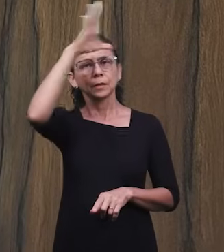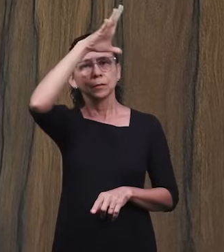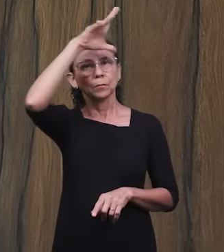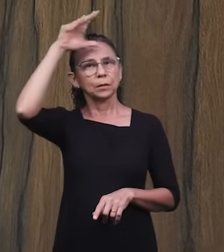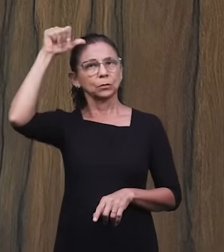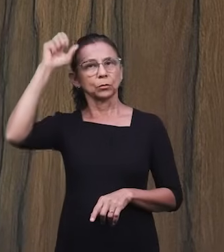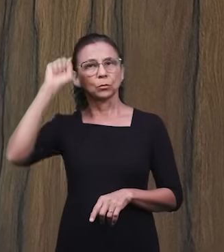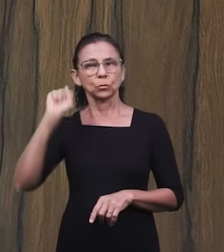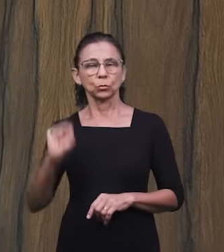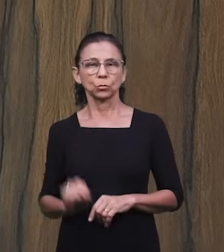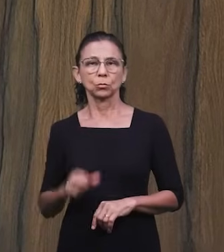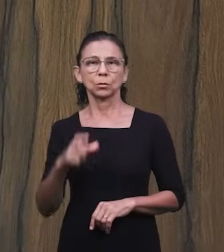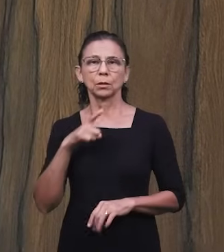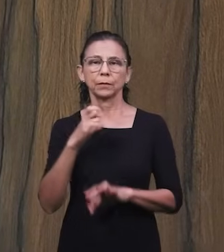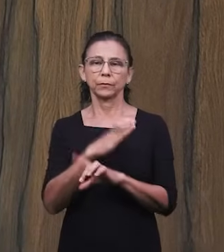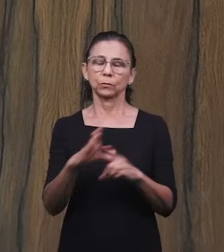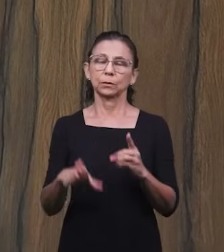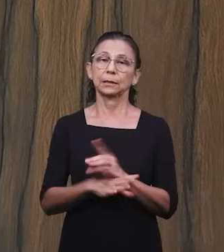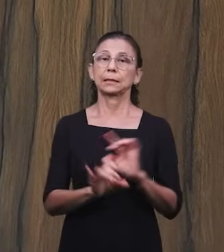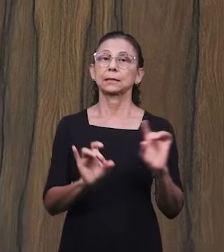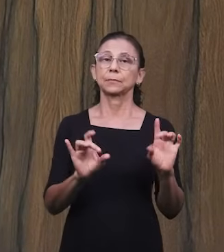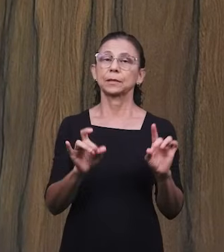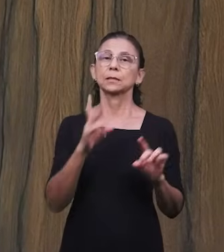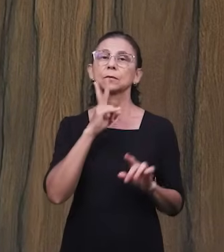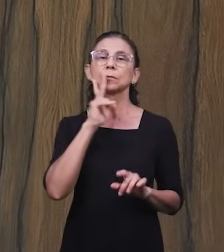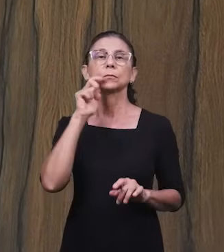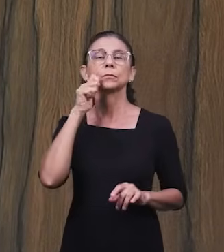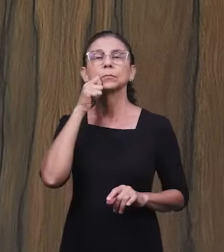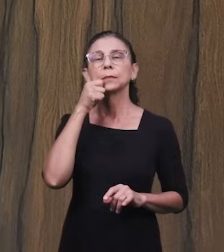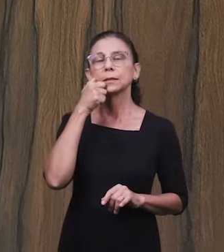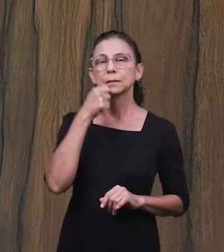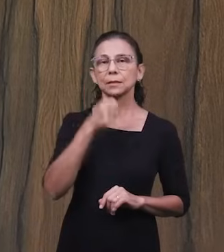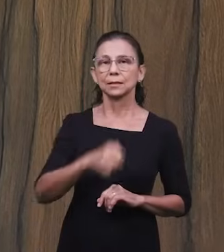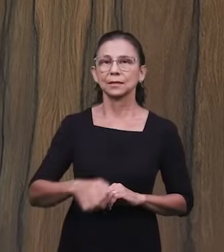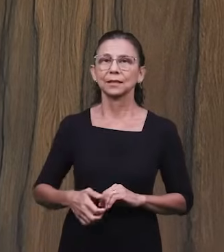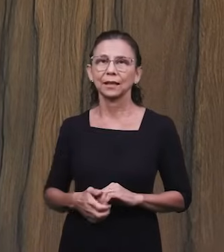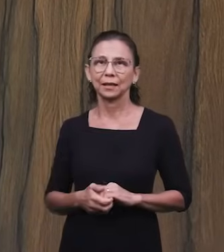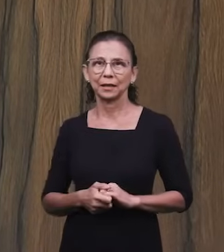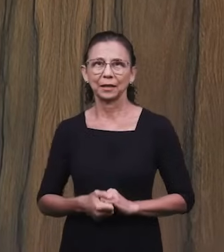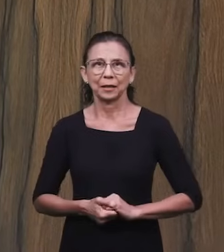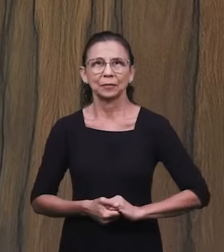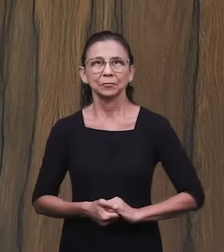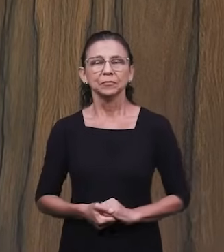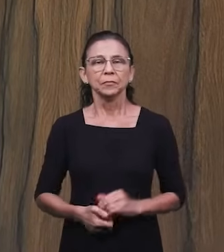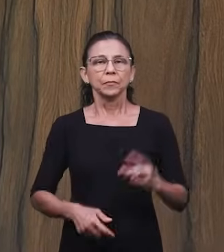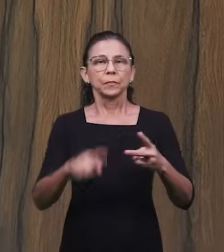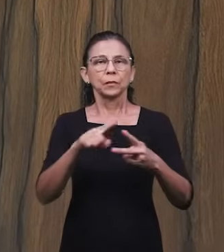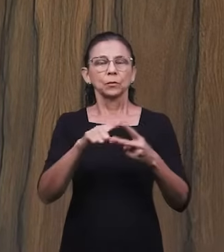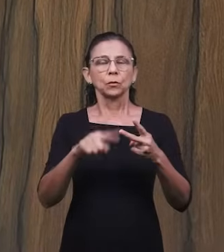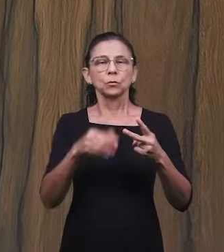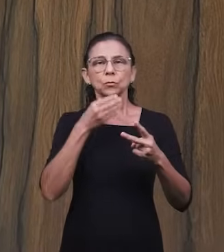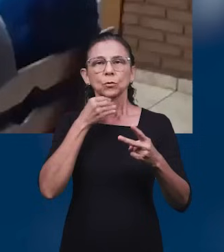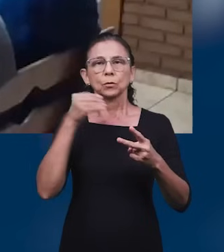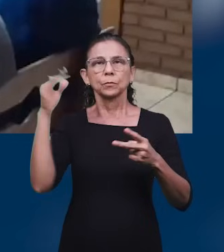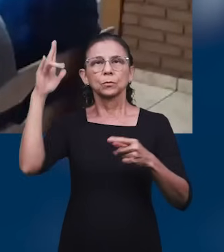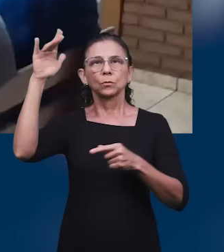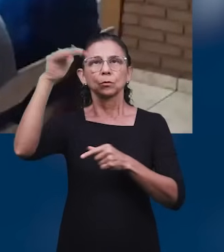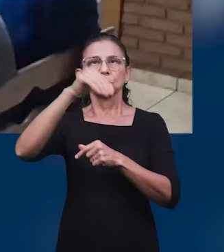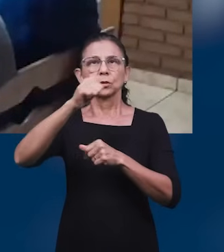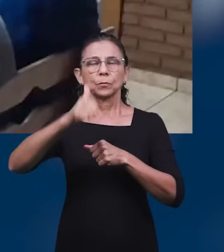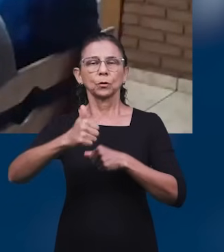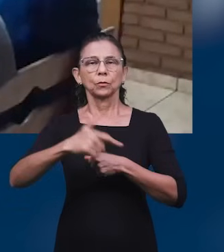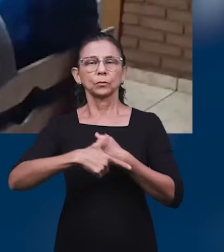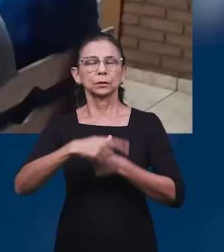foi realizado um culto especial de ceia, onde o irmão Michael e o irmão Pedro foram separados para o diaconato. Culto